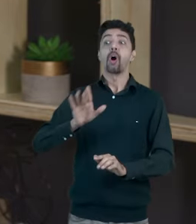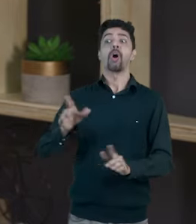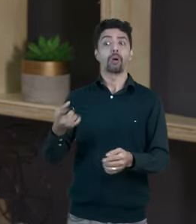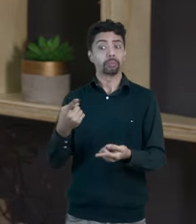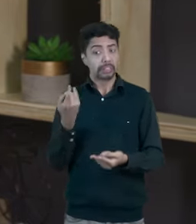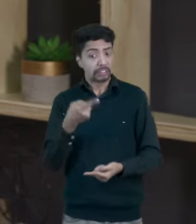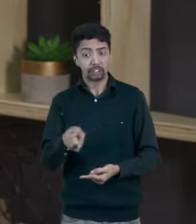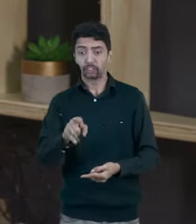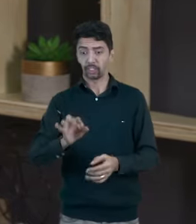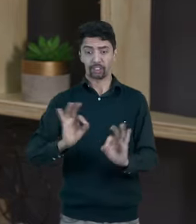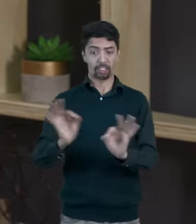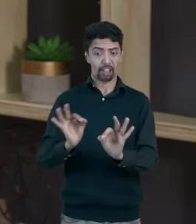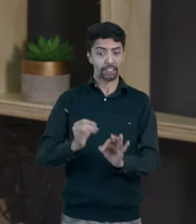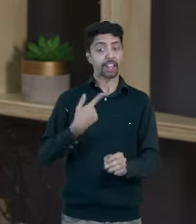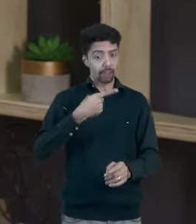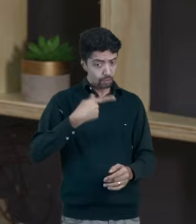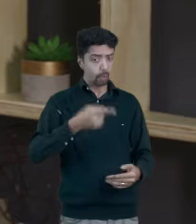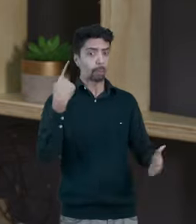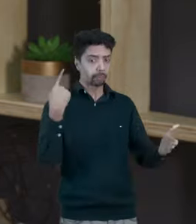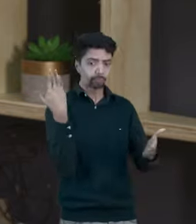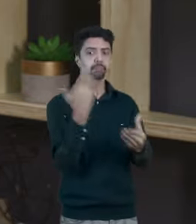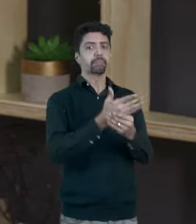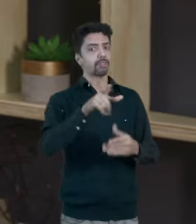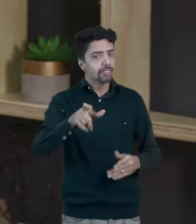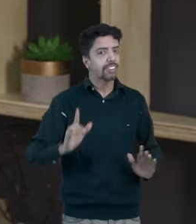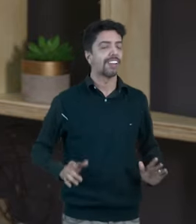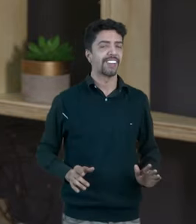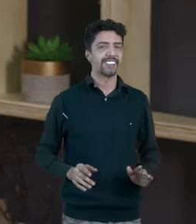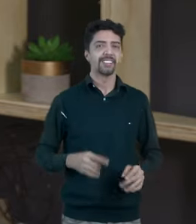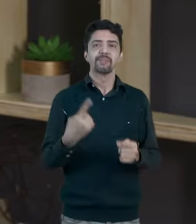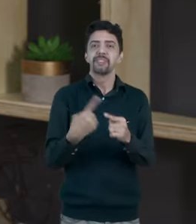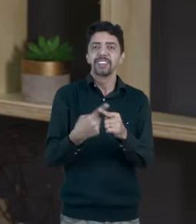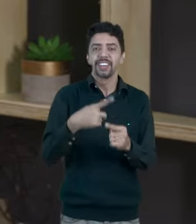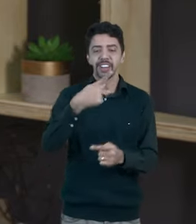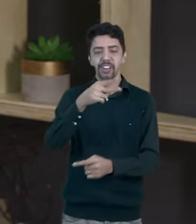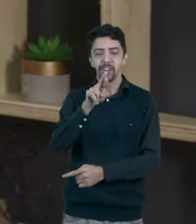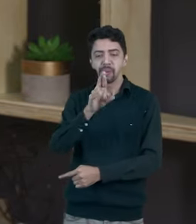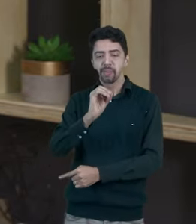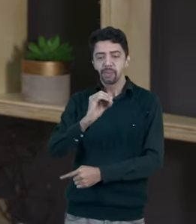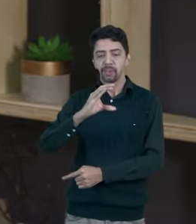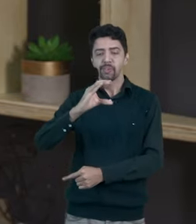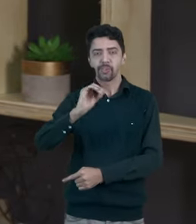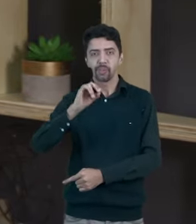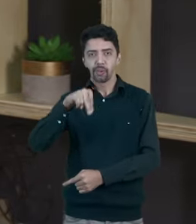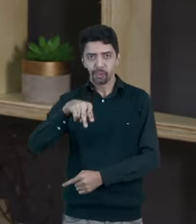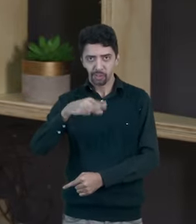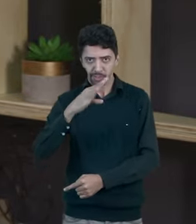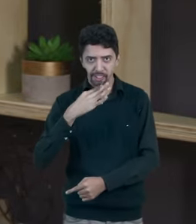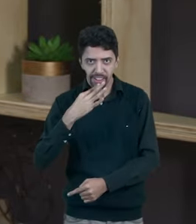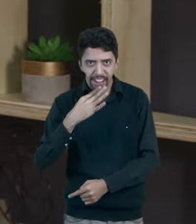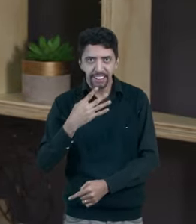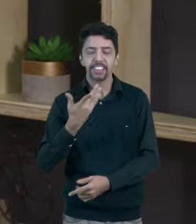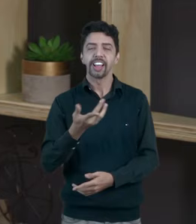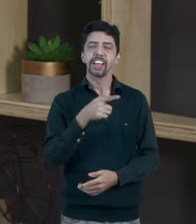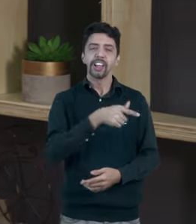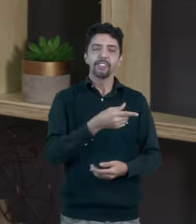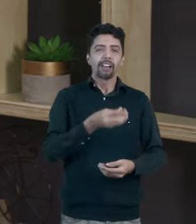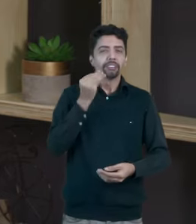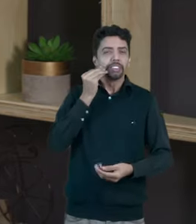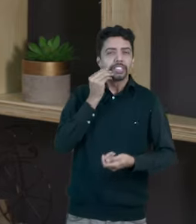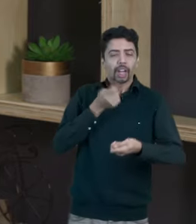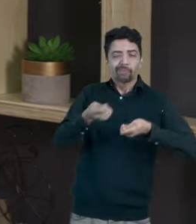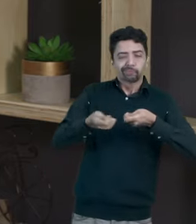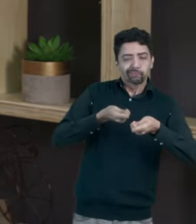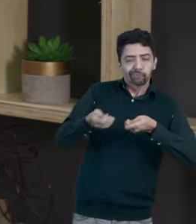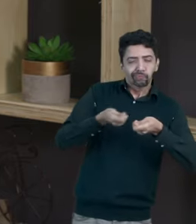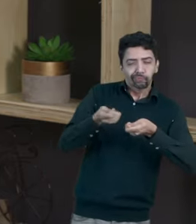no PROCON porque o PROCON porque ele harmoniza tudo isso ele concilia é aquele agente conciliador que